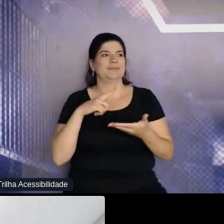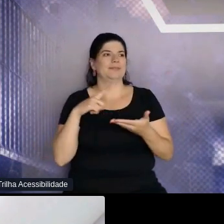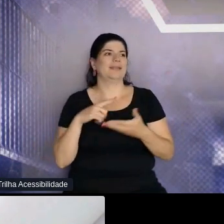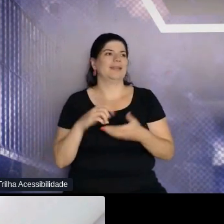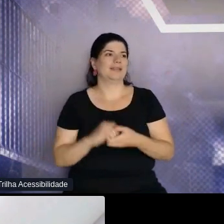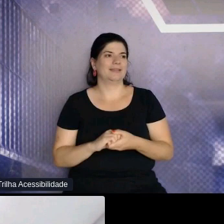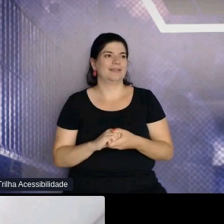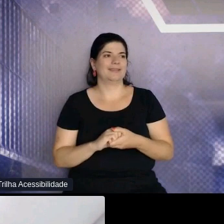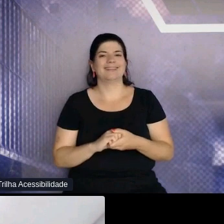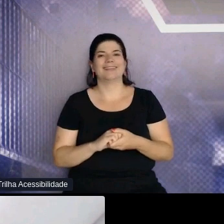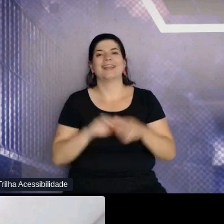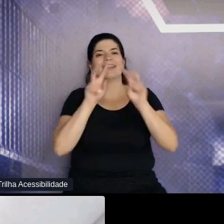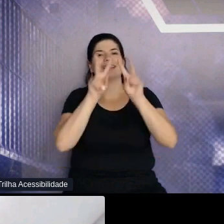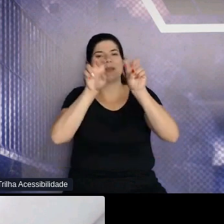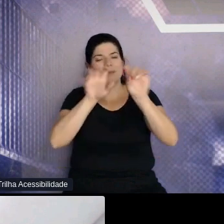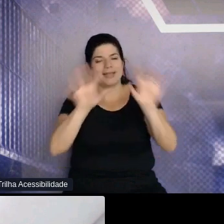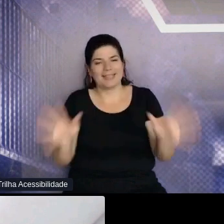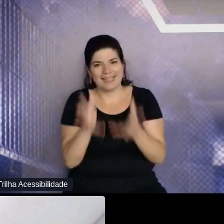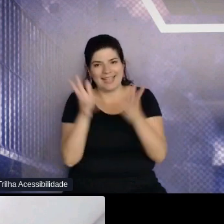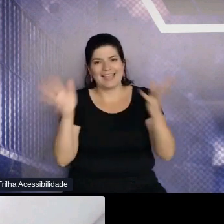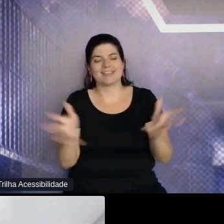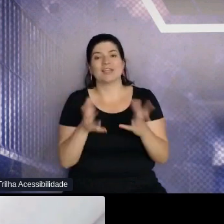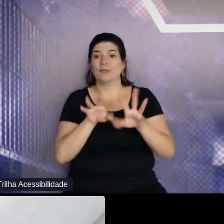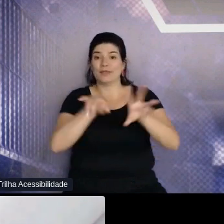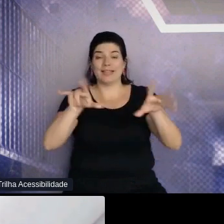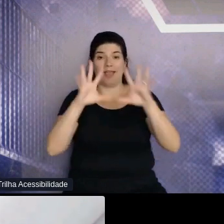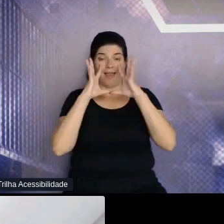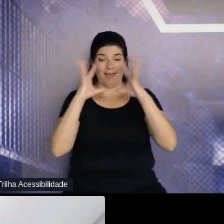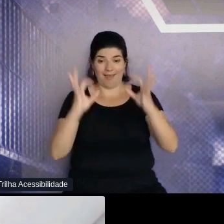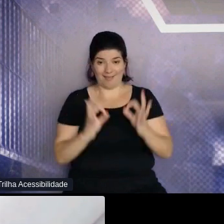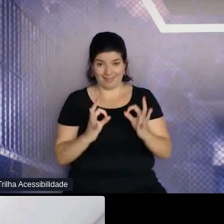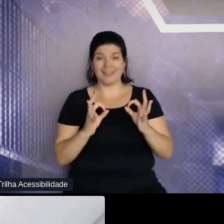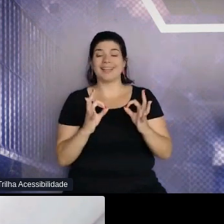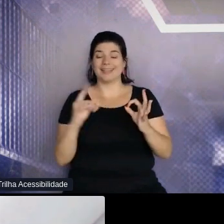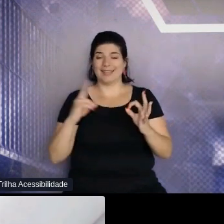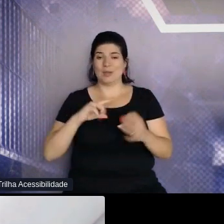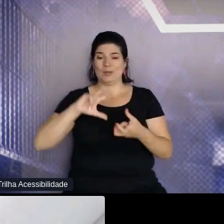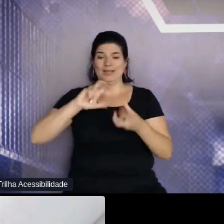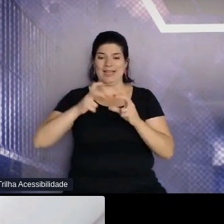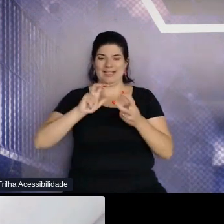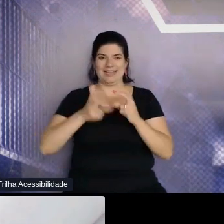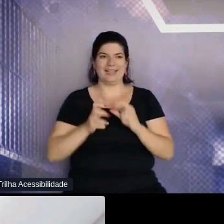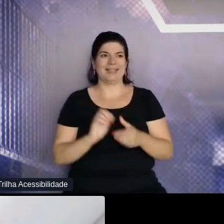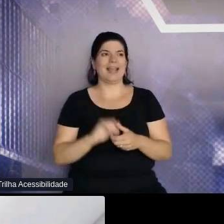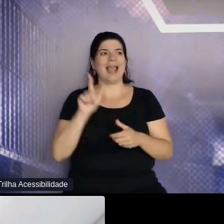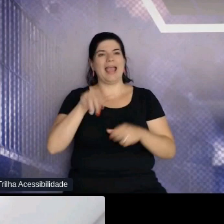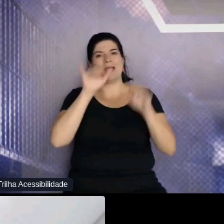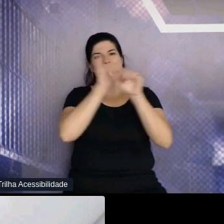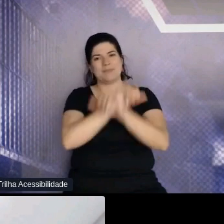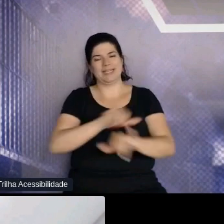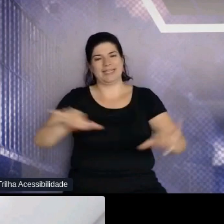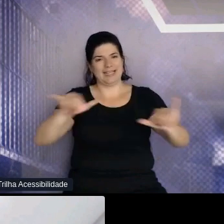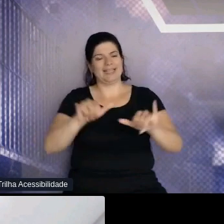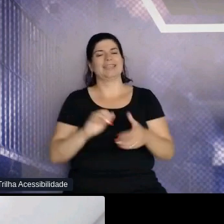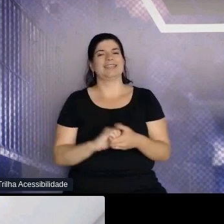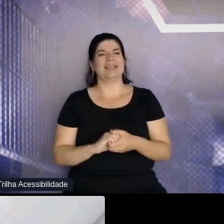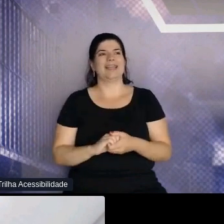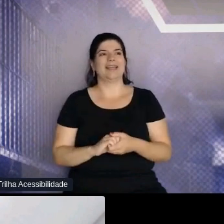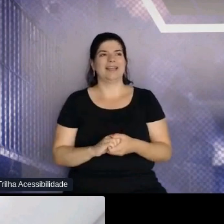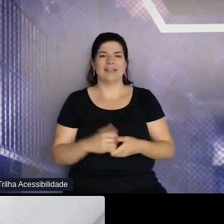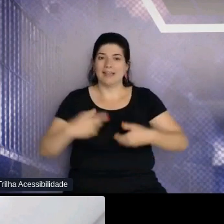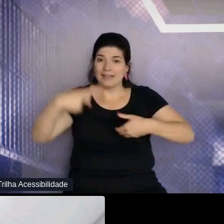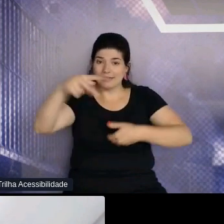tema e com todos vocês que estão nos assistindo aqui no TDC. Essa é a mensagem, sabe? Leve para o dia a dia de